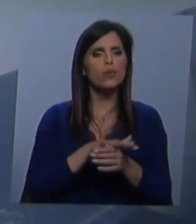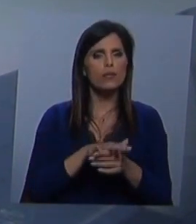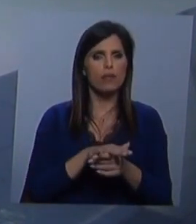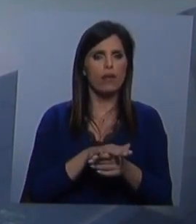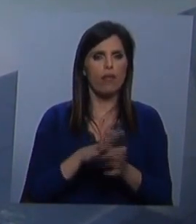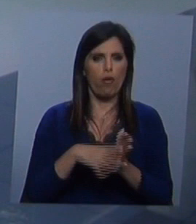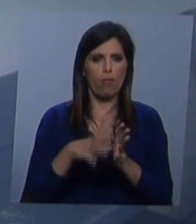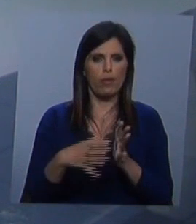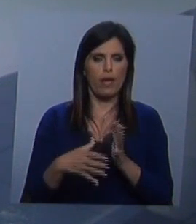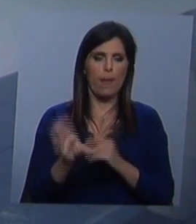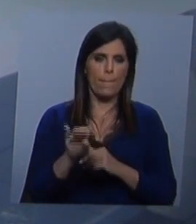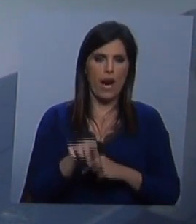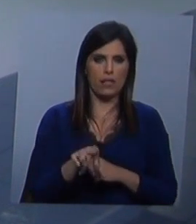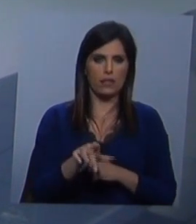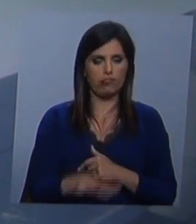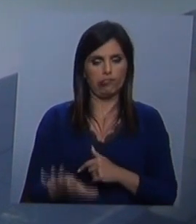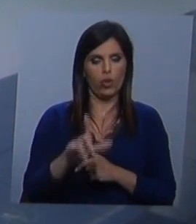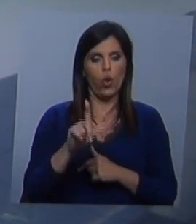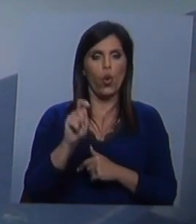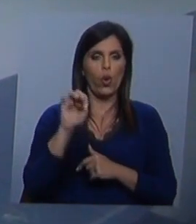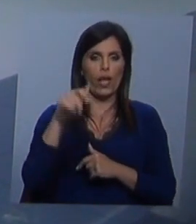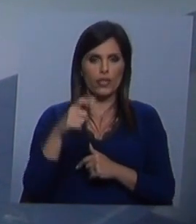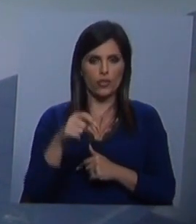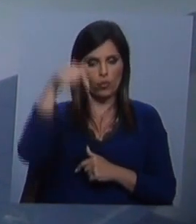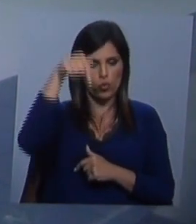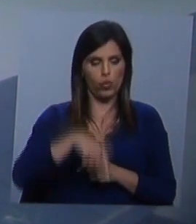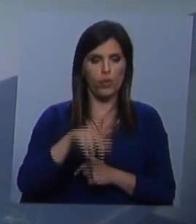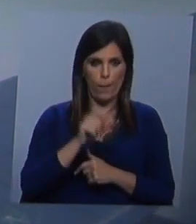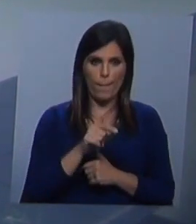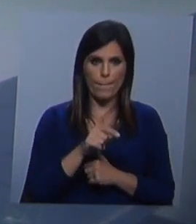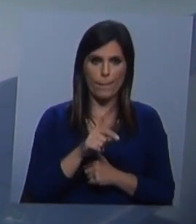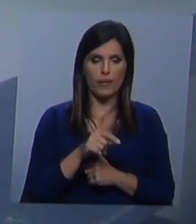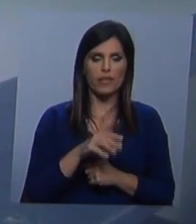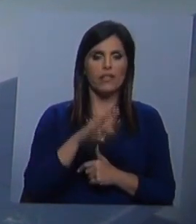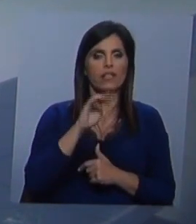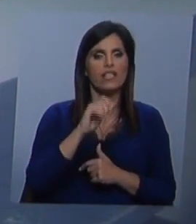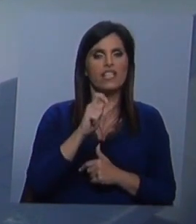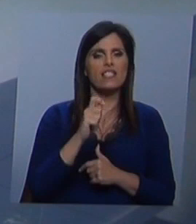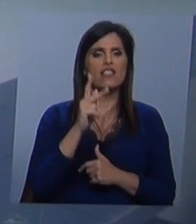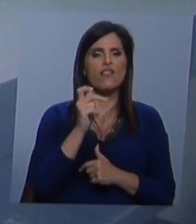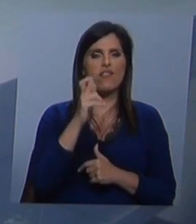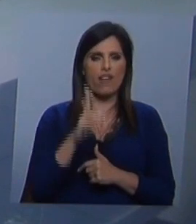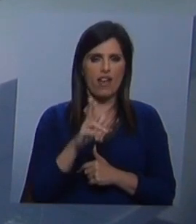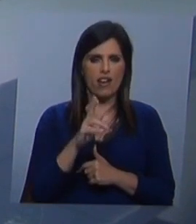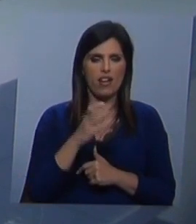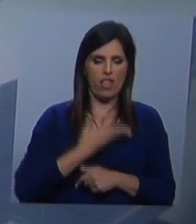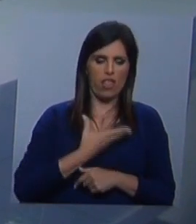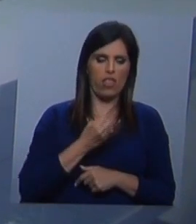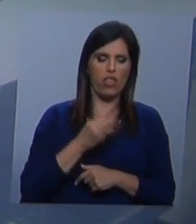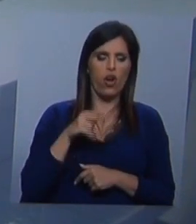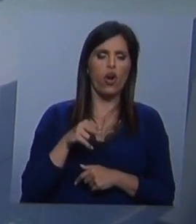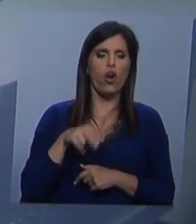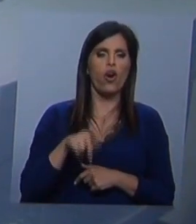mais complicada na região leste, no Donbass e também no sul, sendo que em Severodonetsk, aparentemente, a Ucrânia está a ganhar terreno.